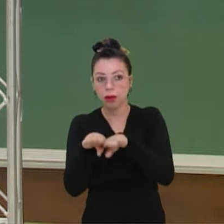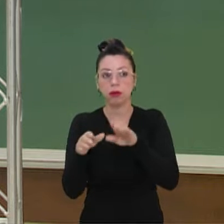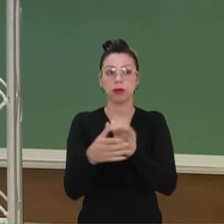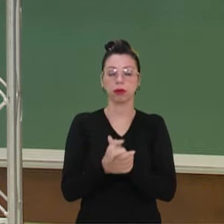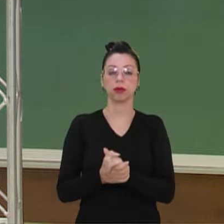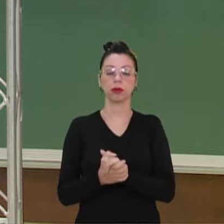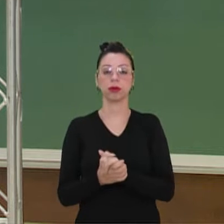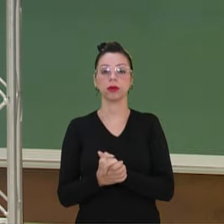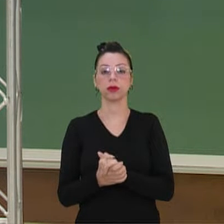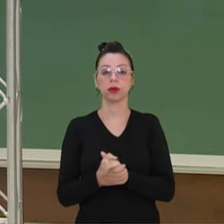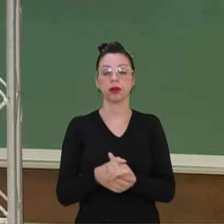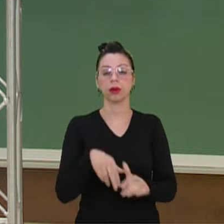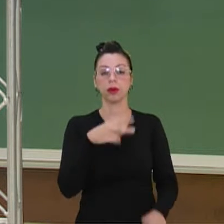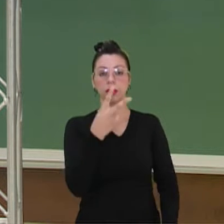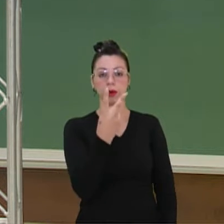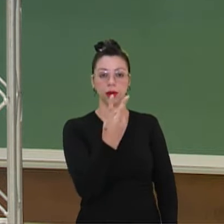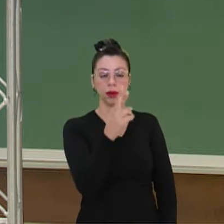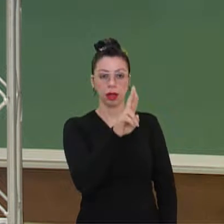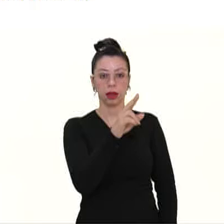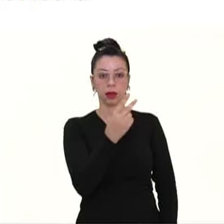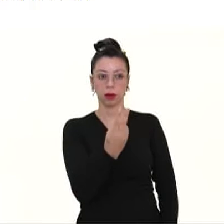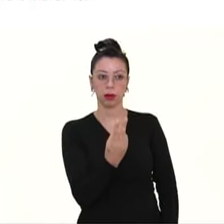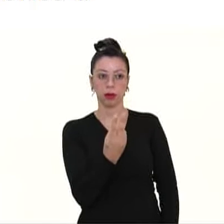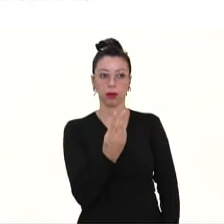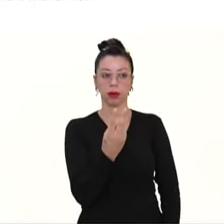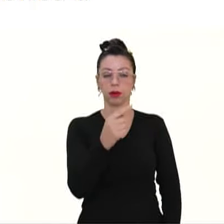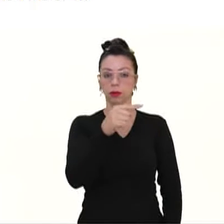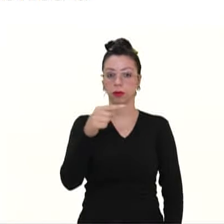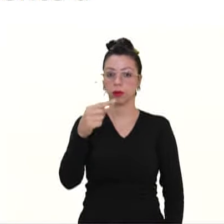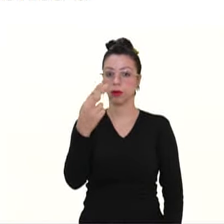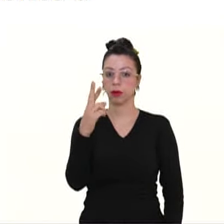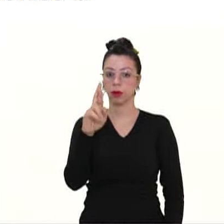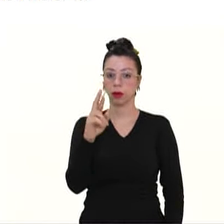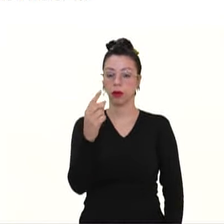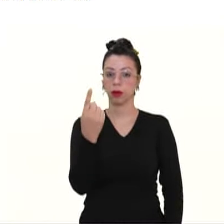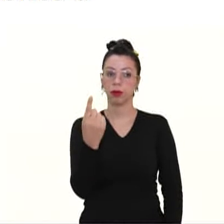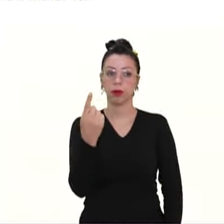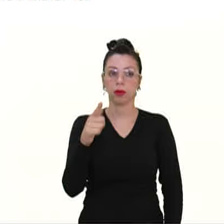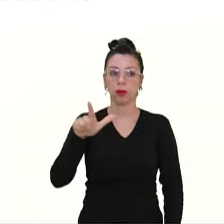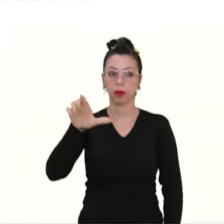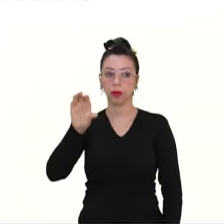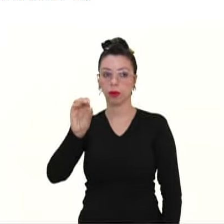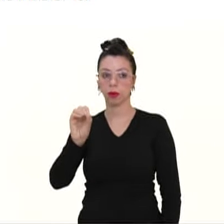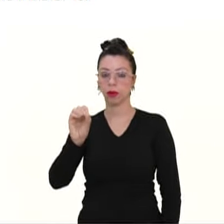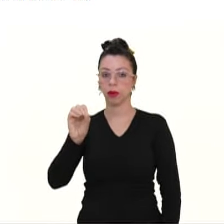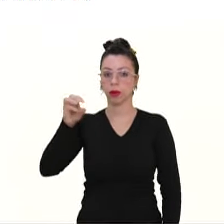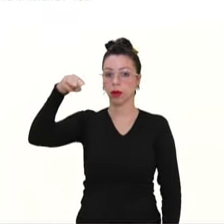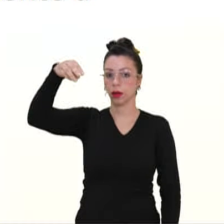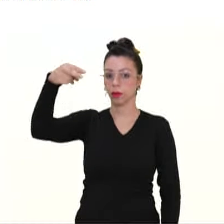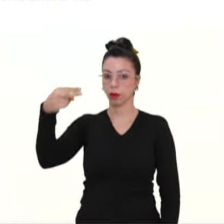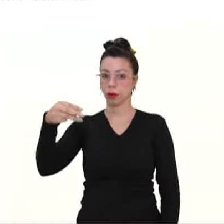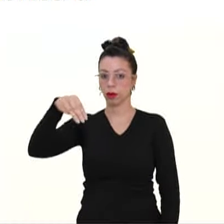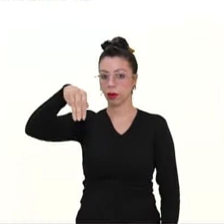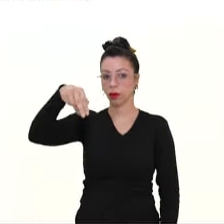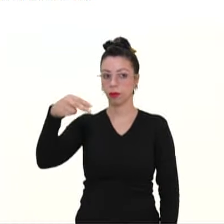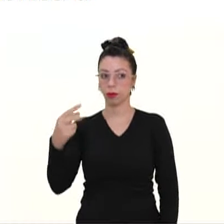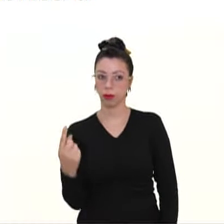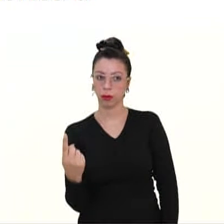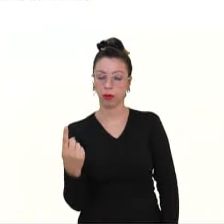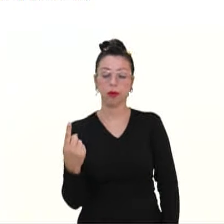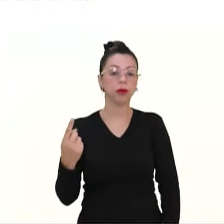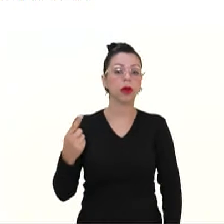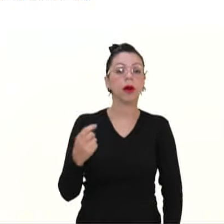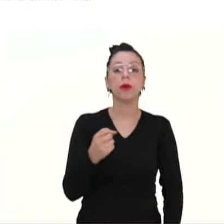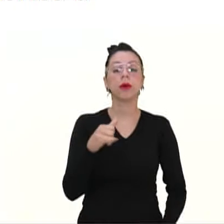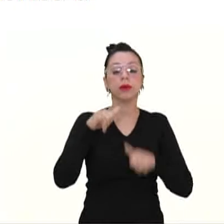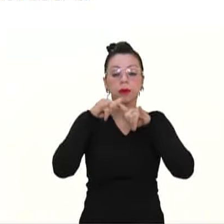igual log de M2 sobre M1. Onde M2 e M1 medem as